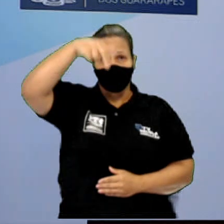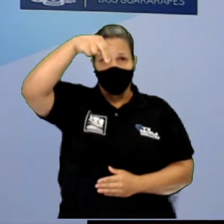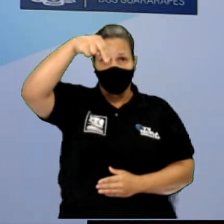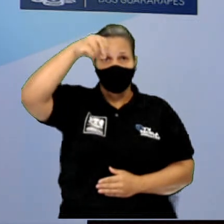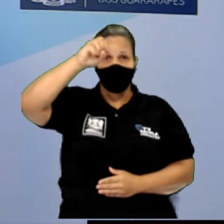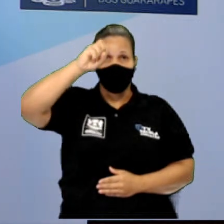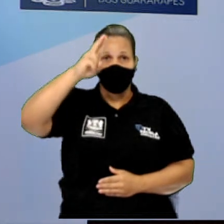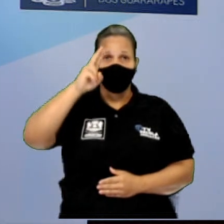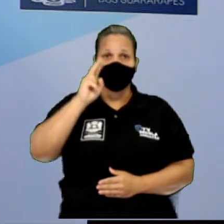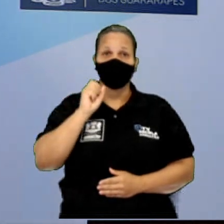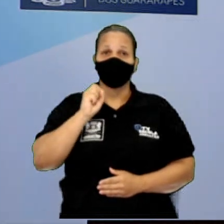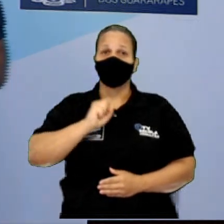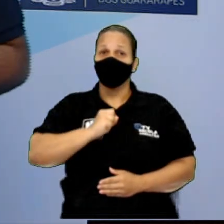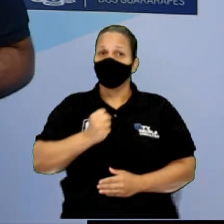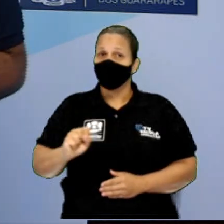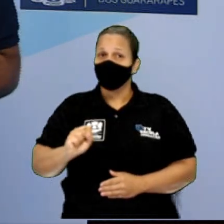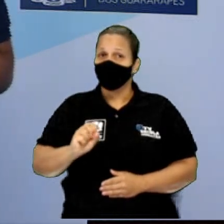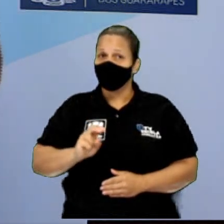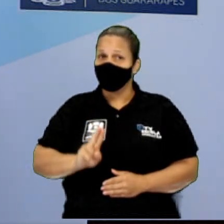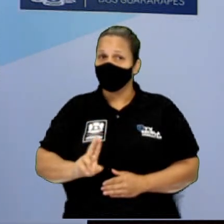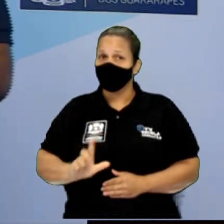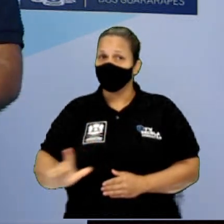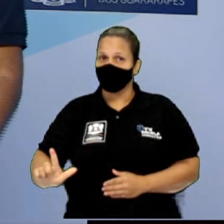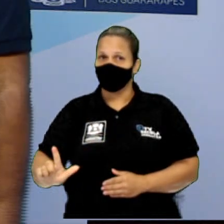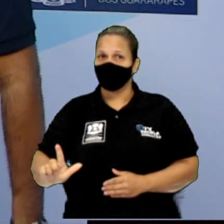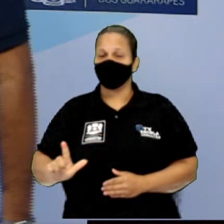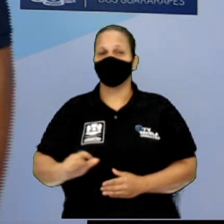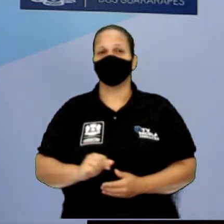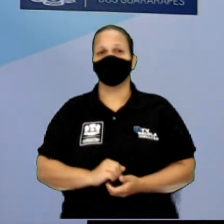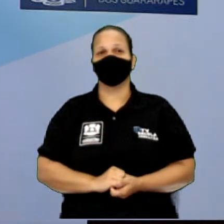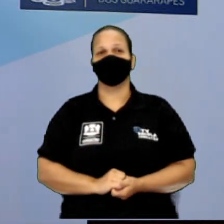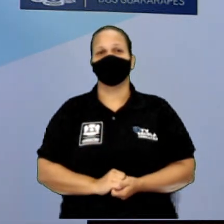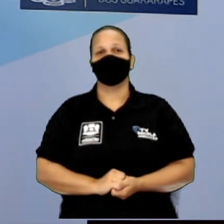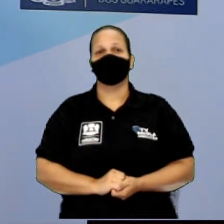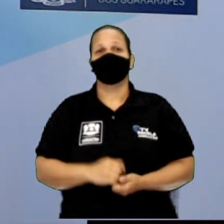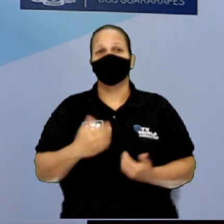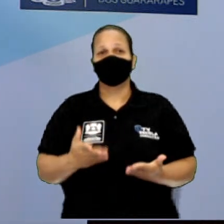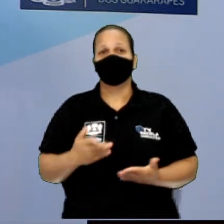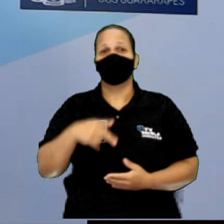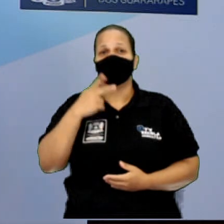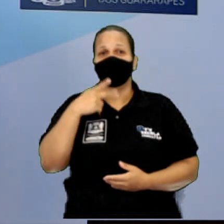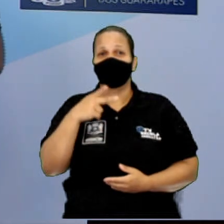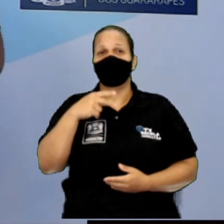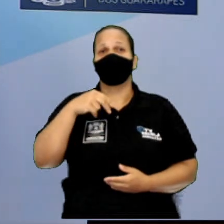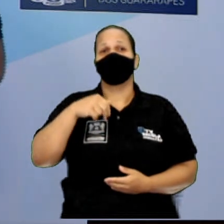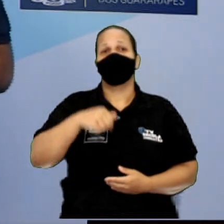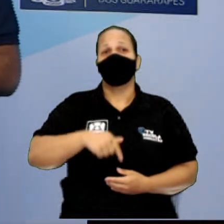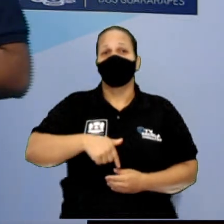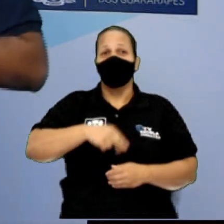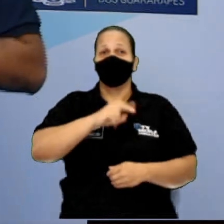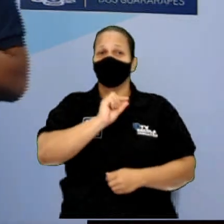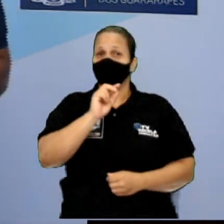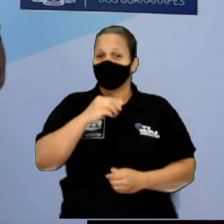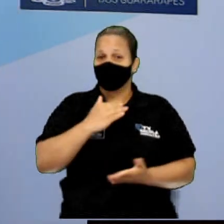para melhor ficar. Beleza? Então, se eu falar em latitude, eu tenho o hemisfério norte e hemisfério sul.